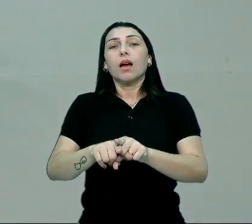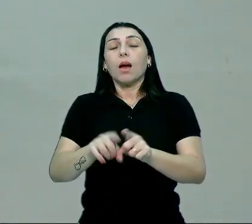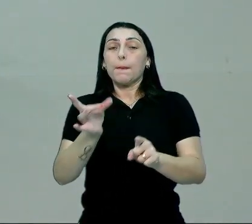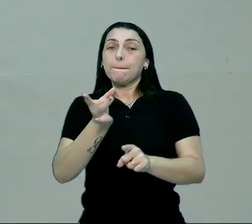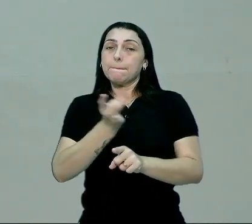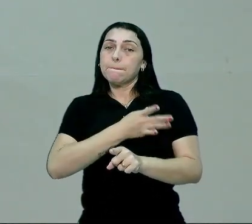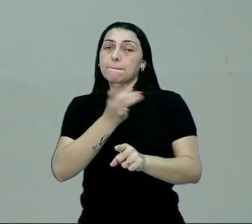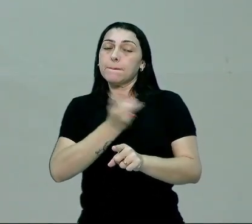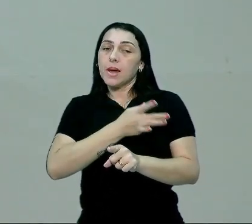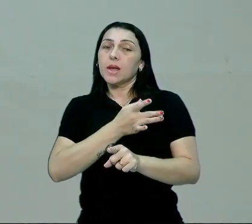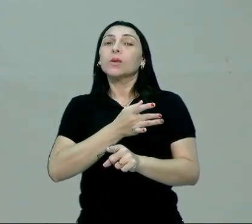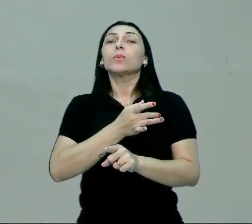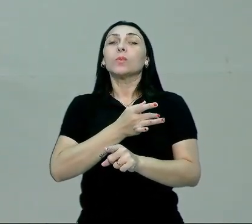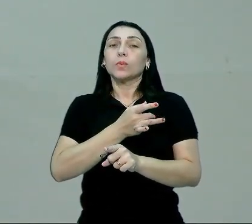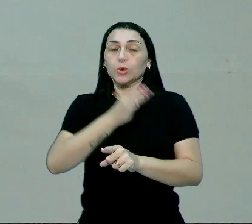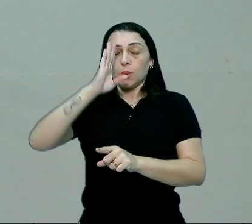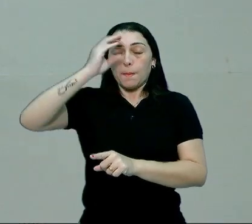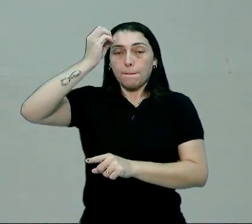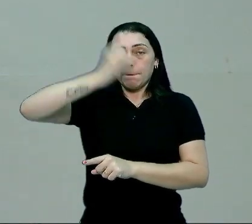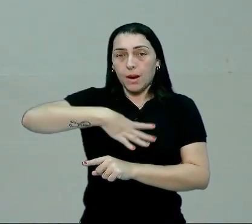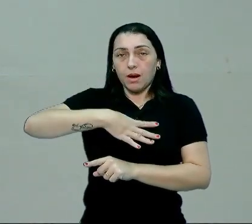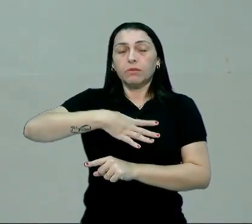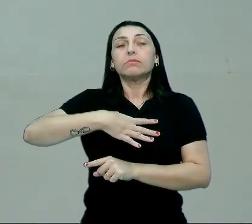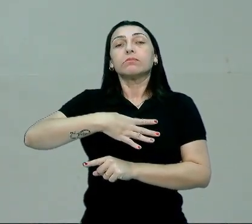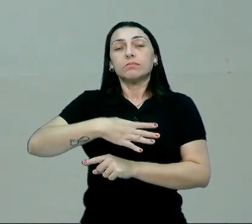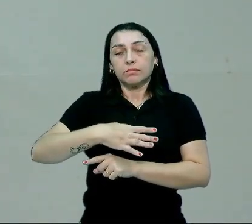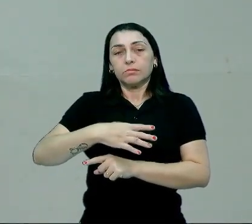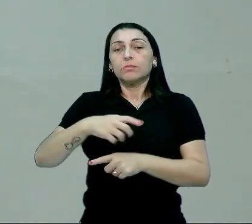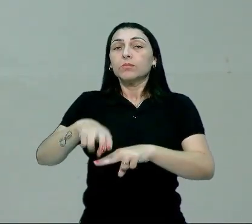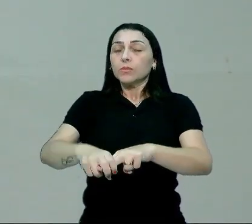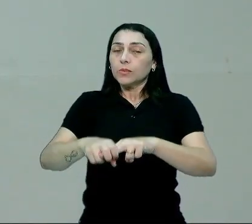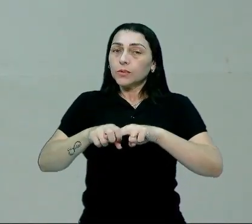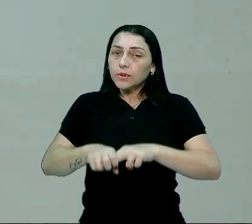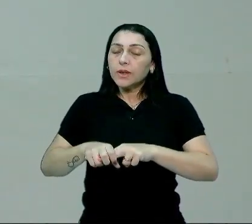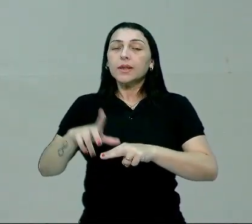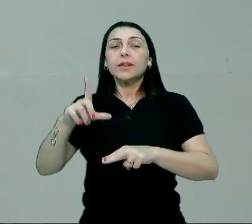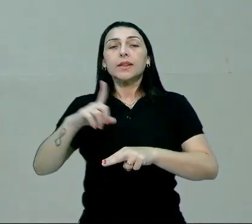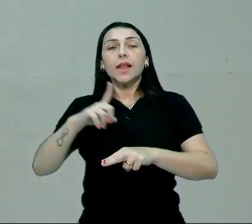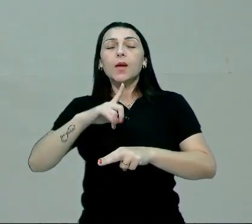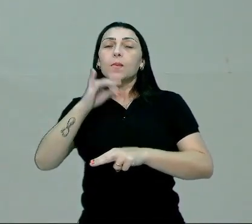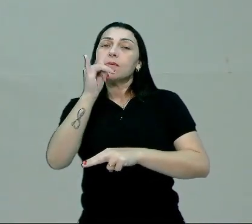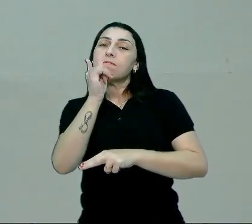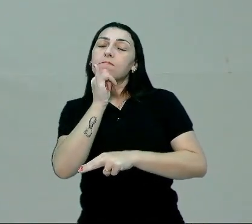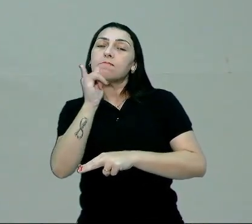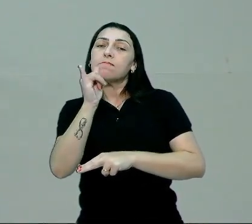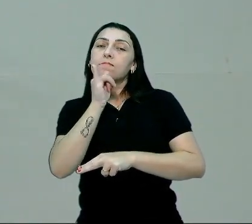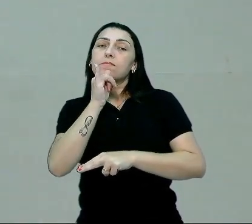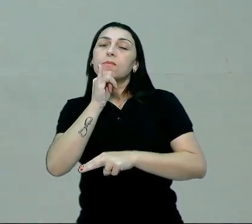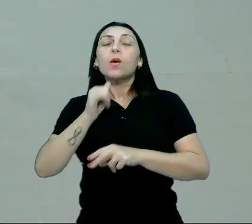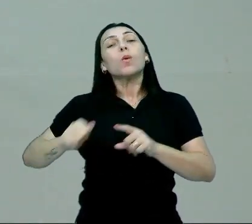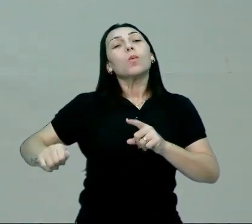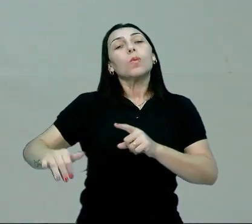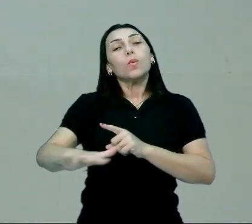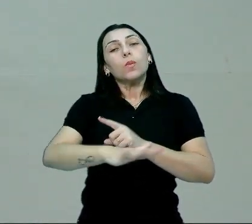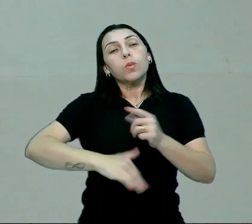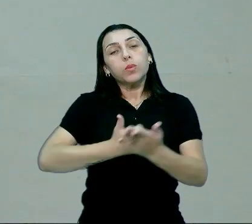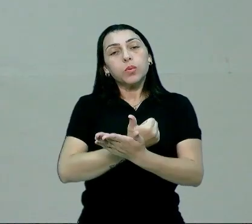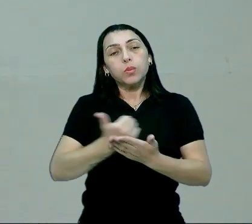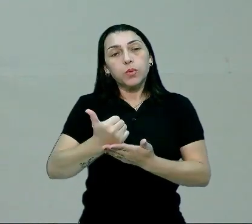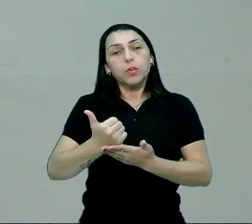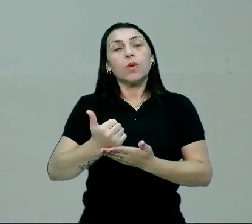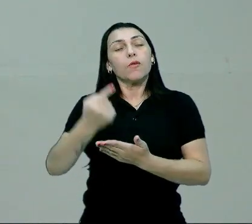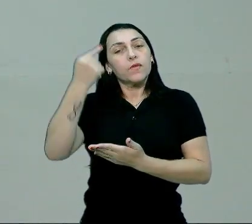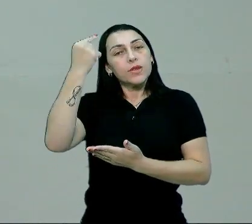terrorista. Então isso, por exemplo, é uma situação que explicita uma ação social